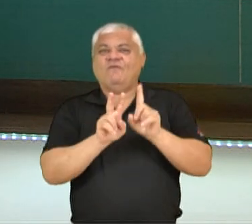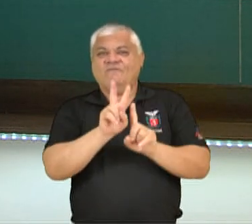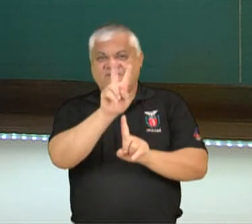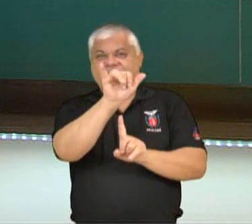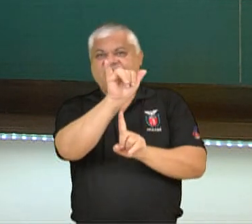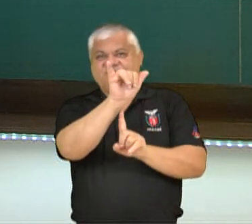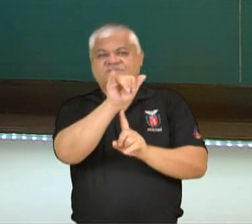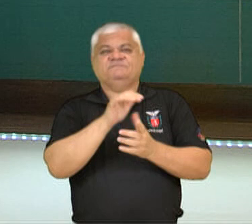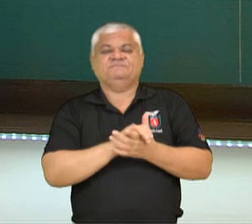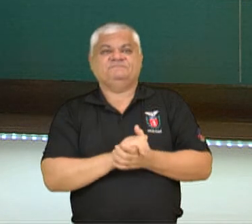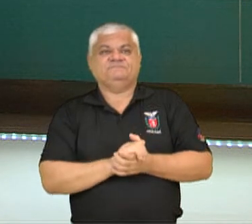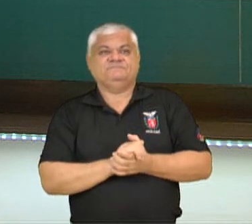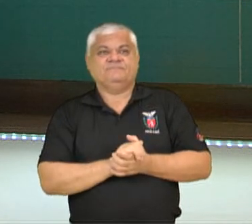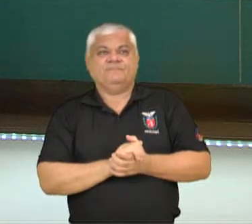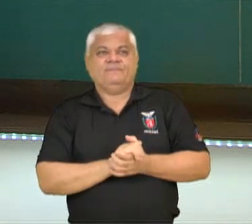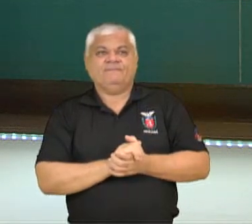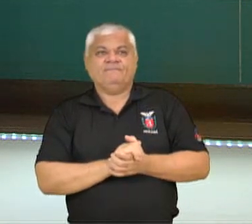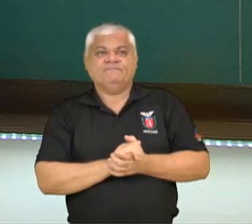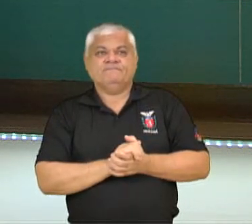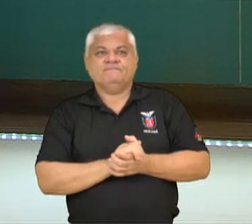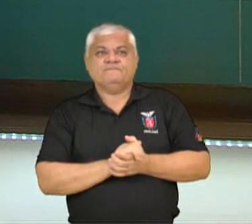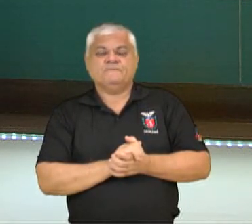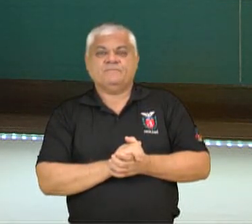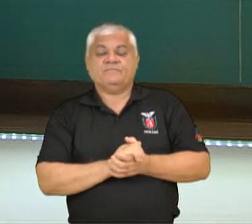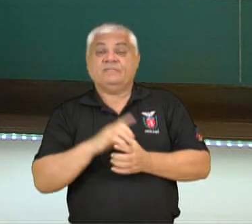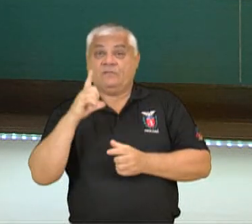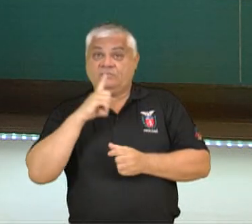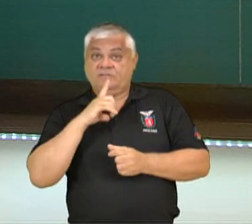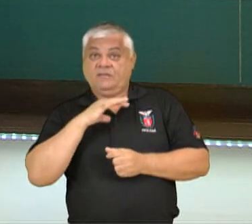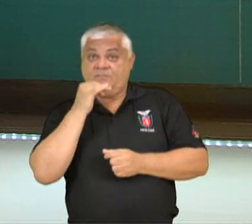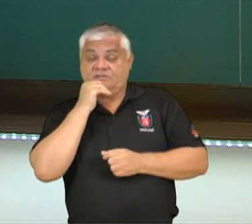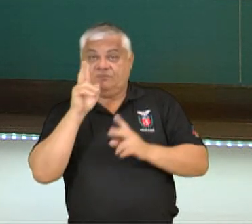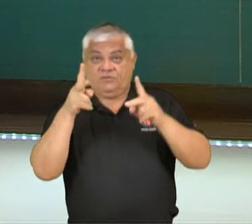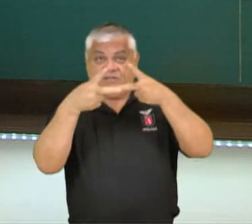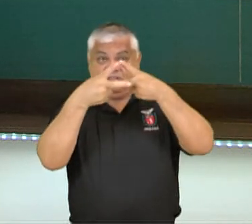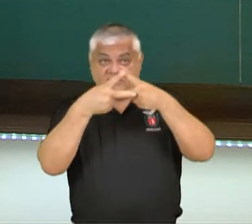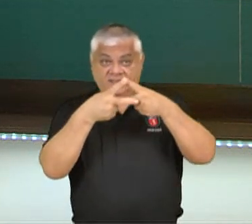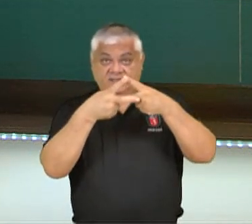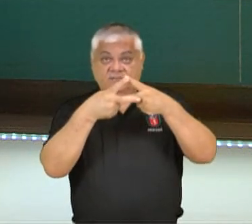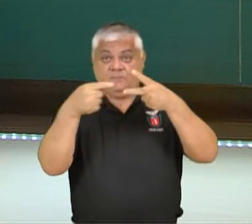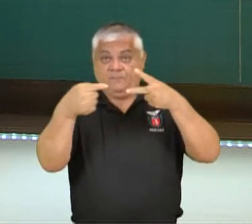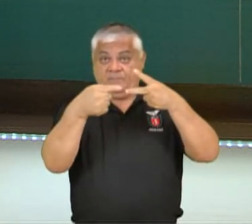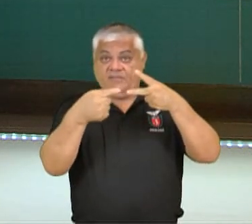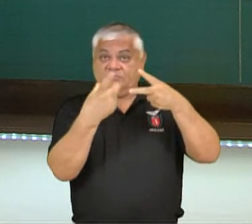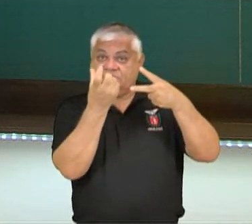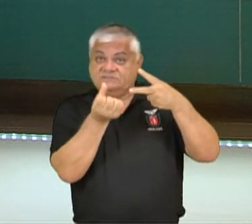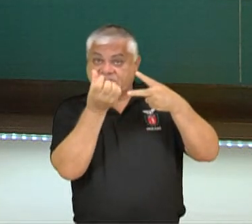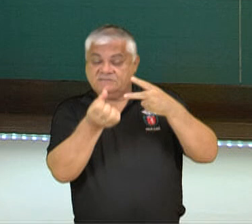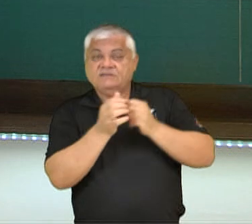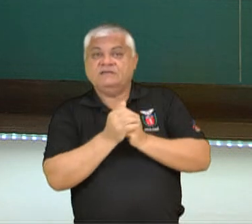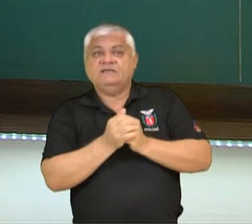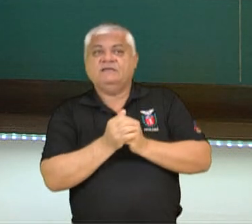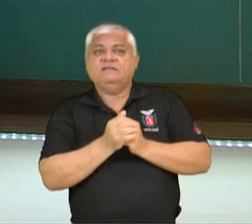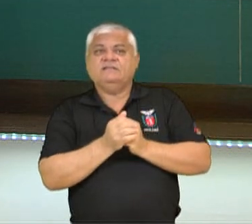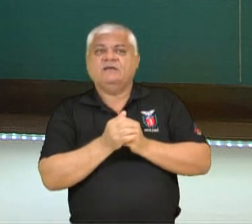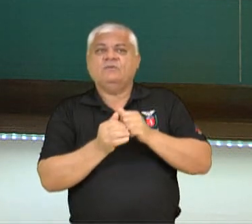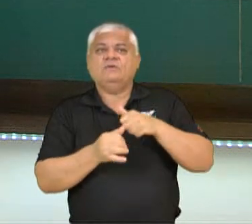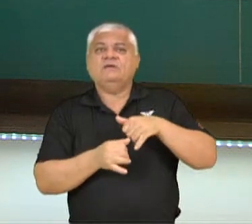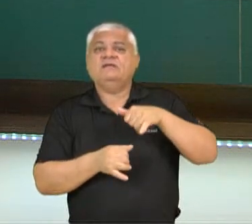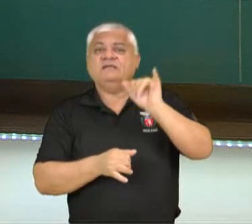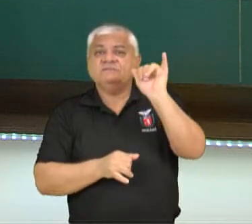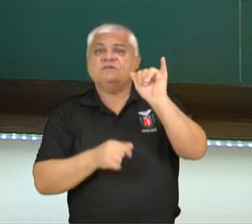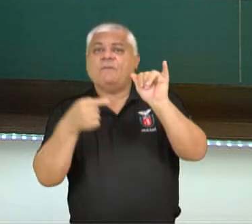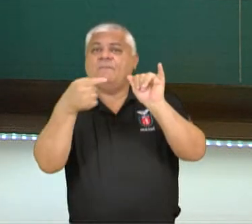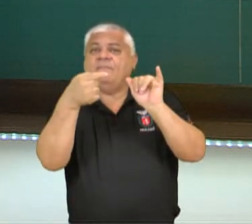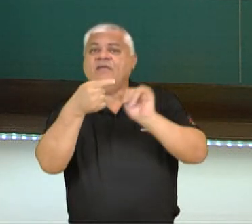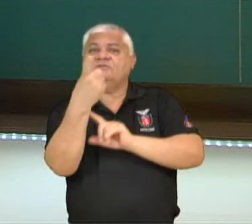do y, né? Então, tendo em vista que o delta vale menos 16, nós teremos que o y do vértice é igual a